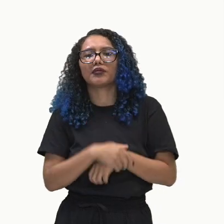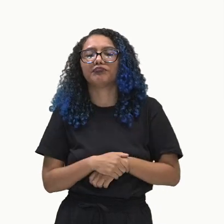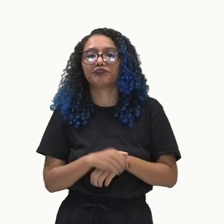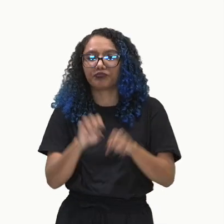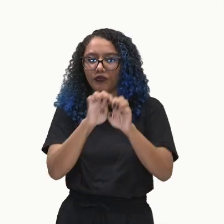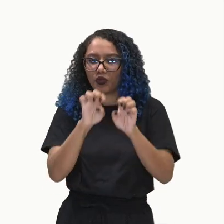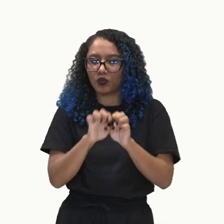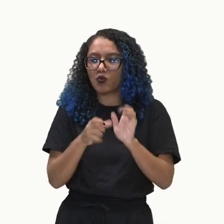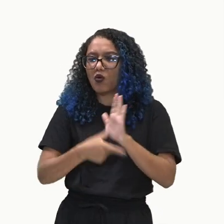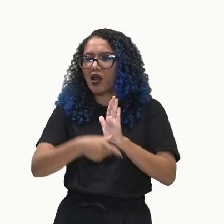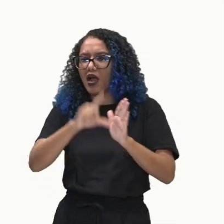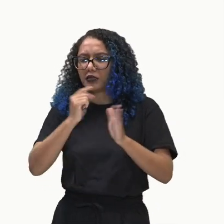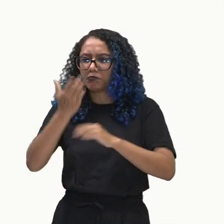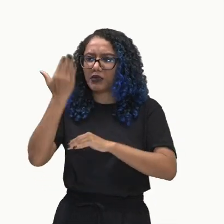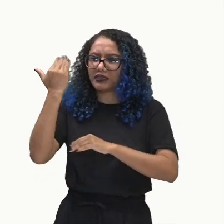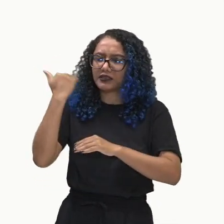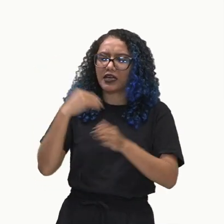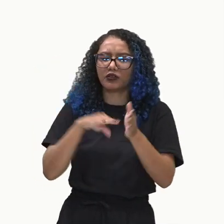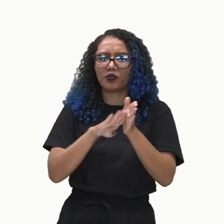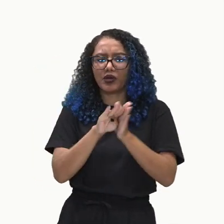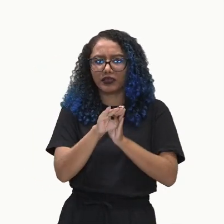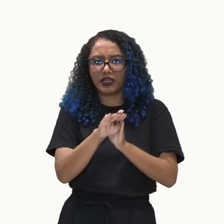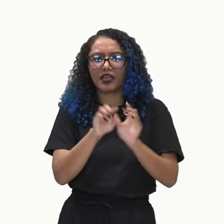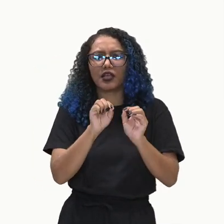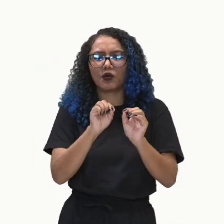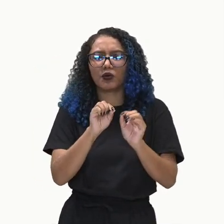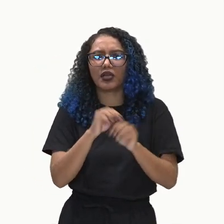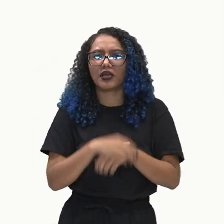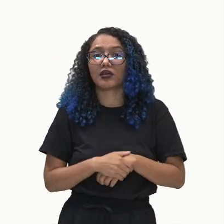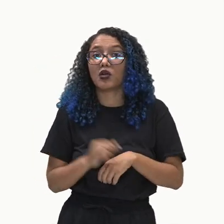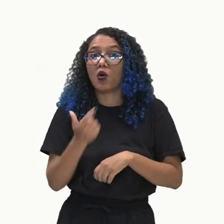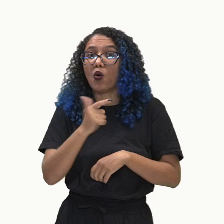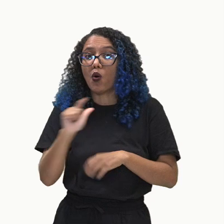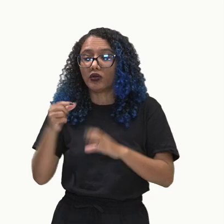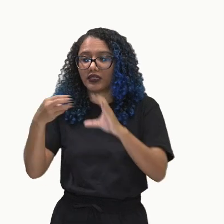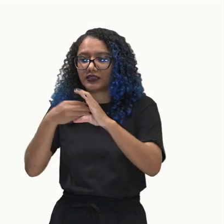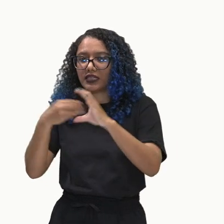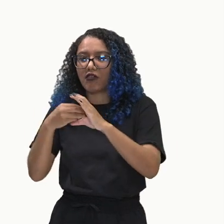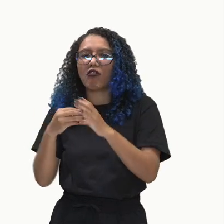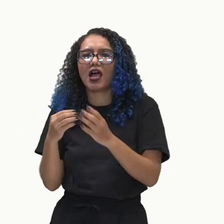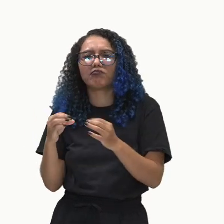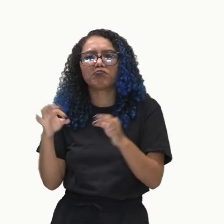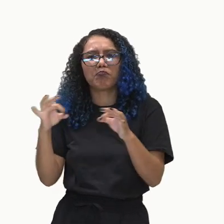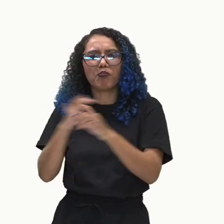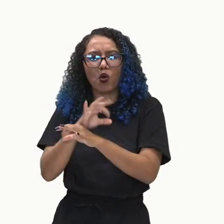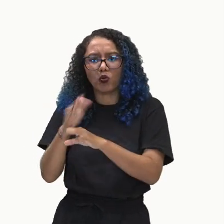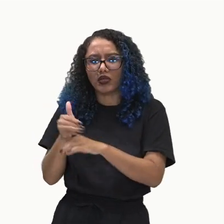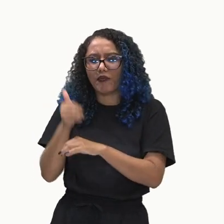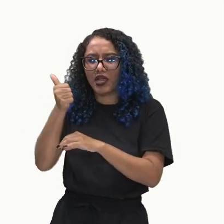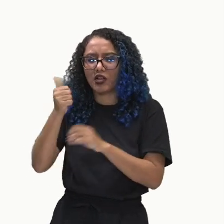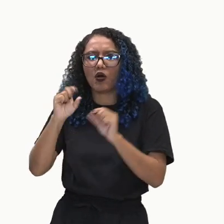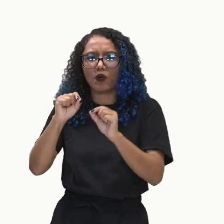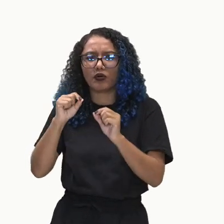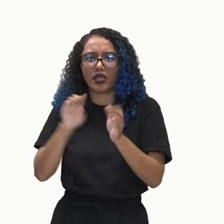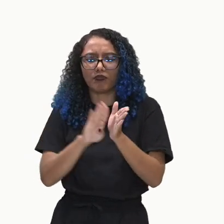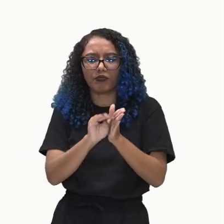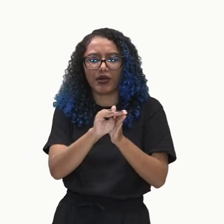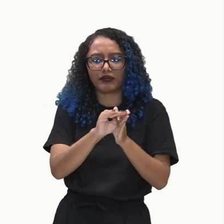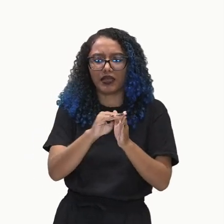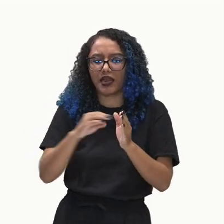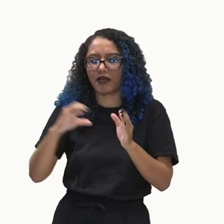bactérias, né? Elas foram englobadas a partir de um processo de endossimbiose, né?